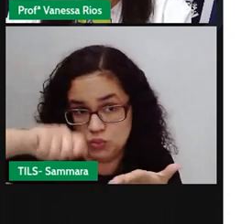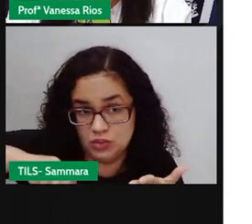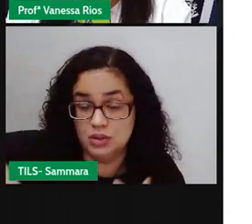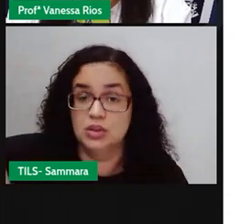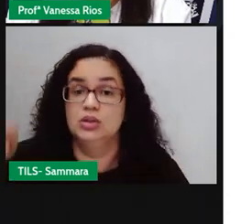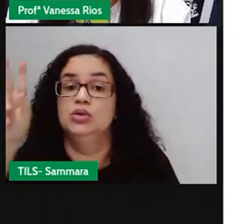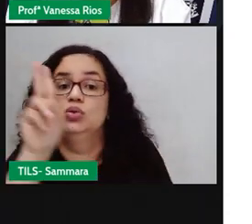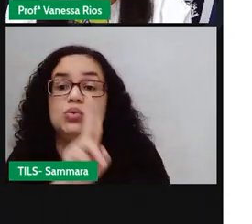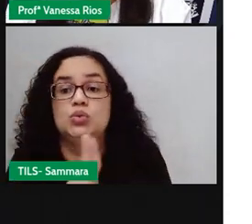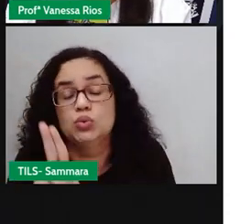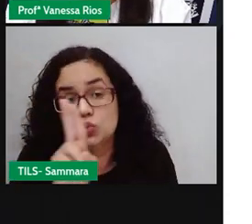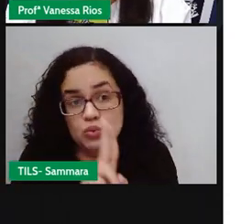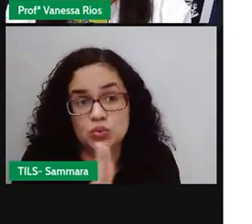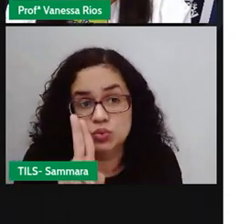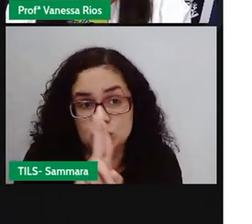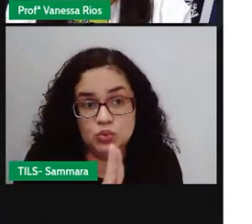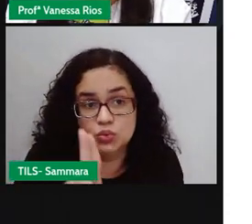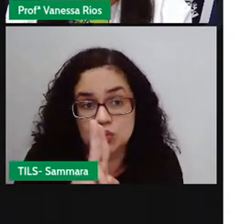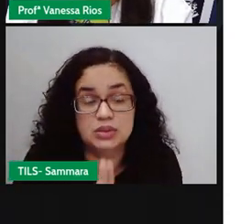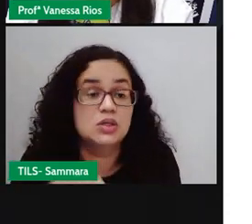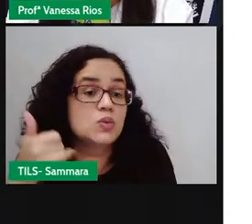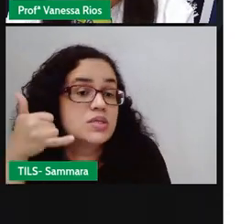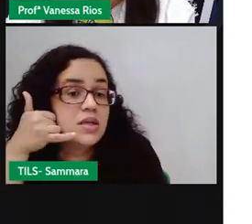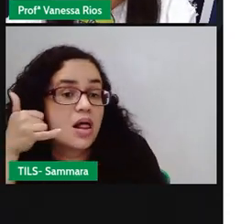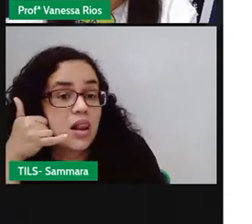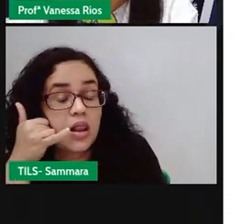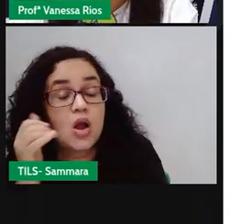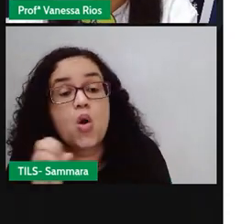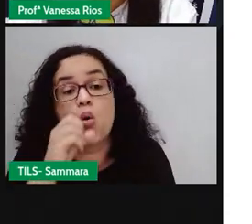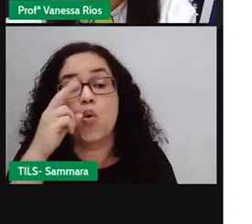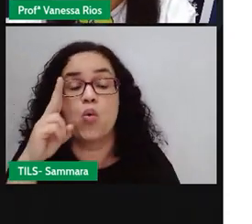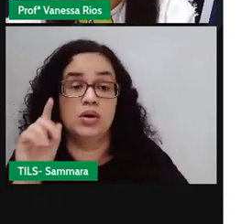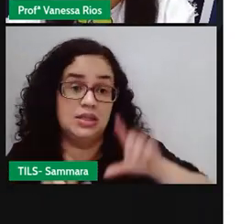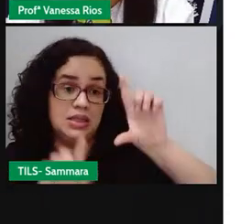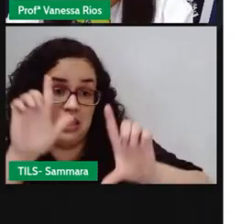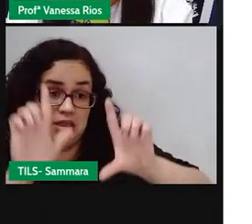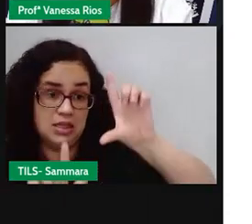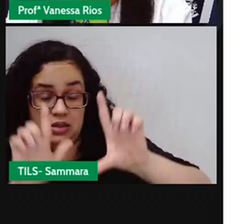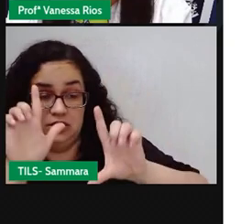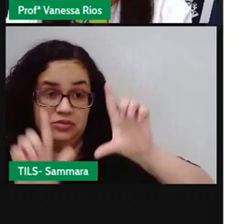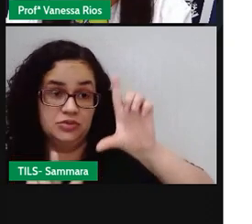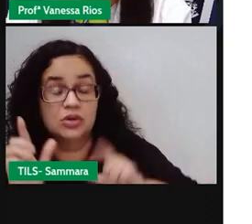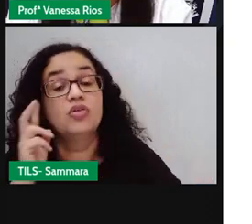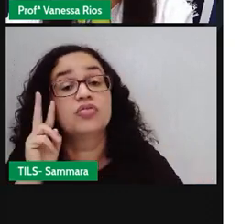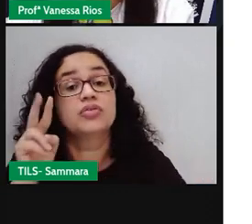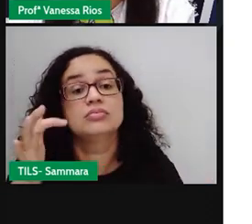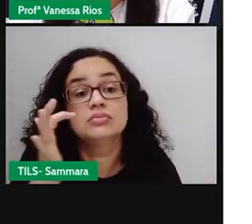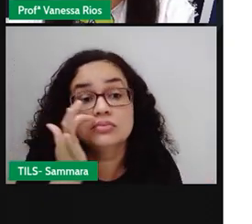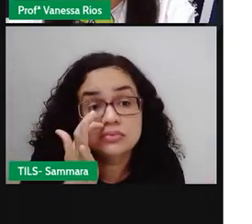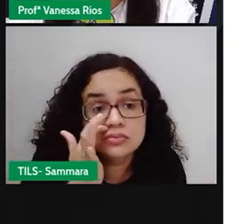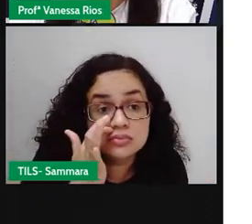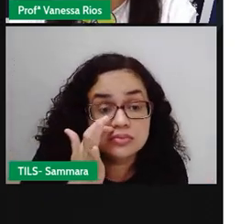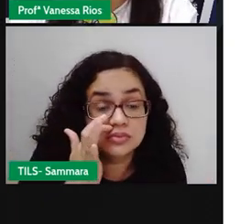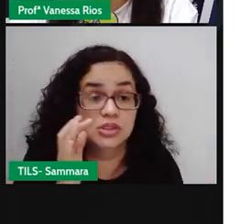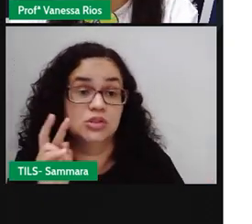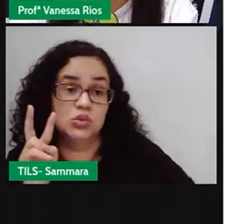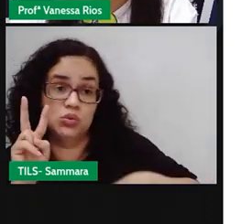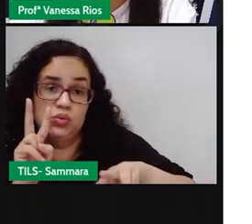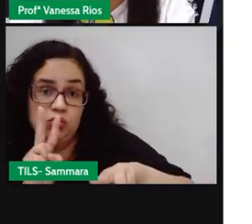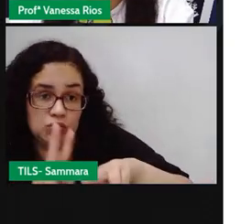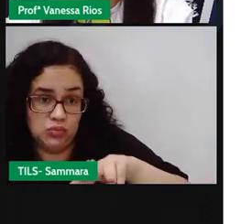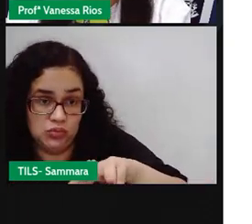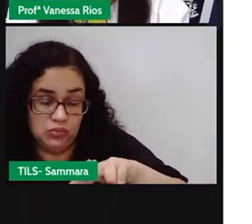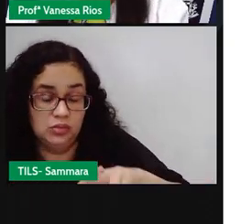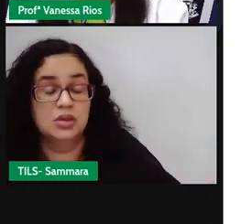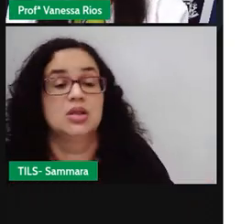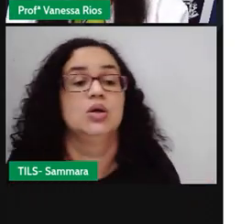estar utilizando, no celular ou na televisão, no local onde estiverem assistindo, se estiverem aí sentados numa